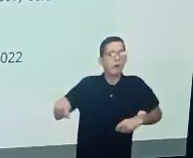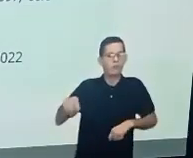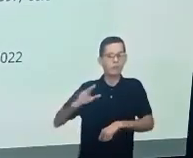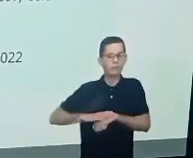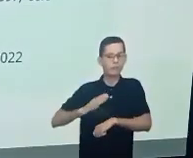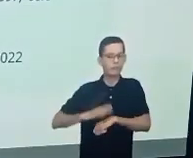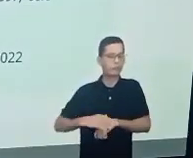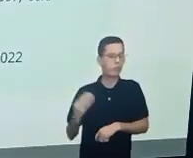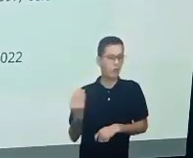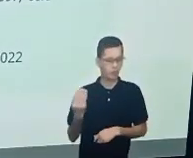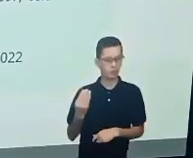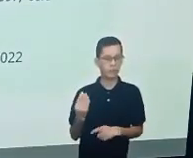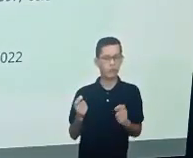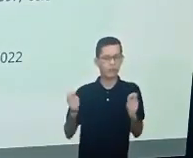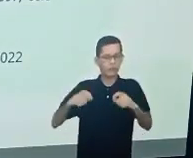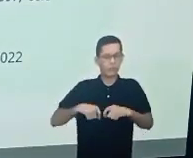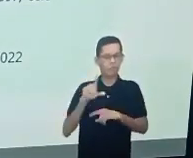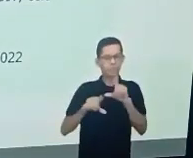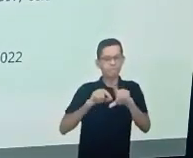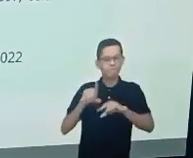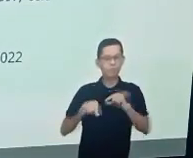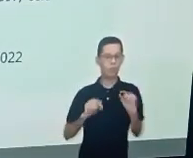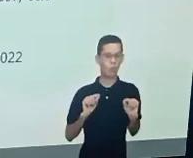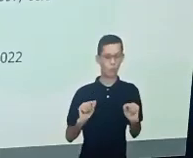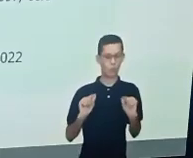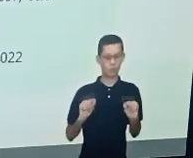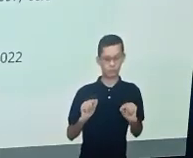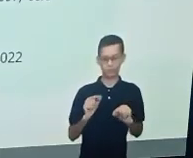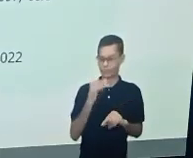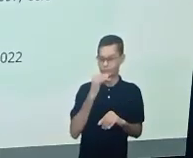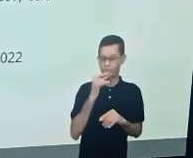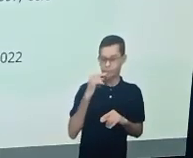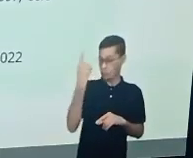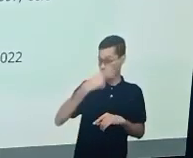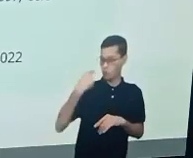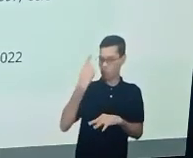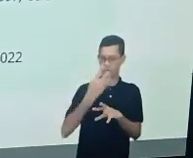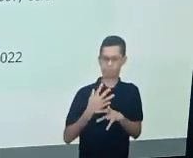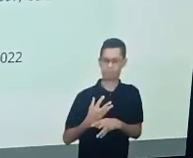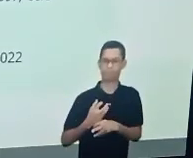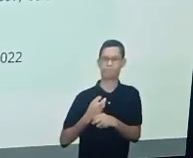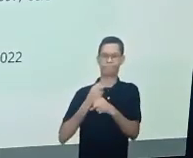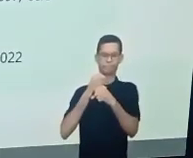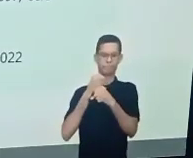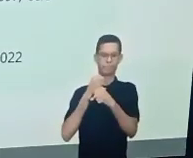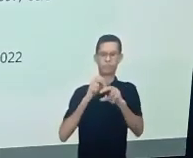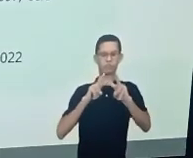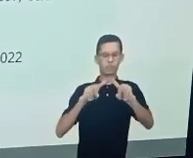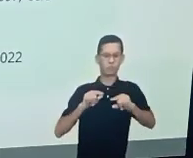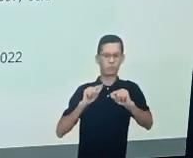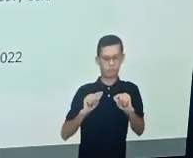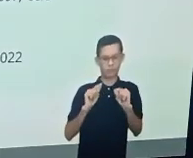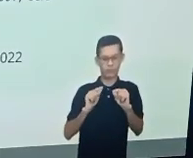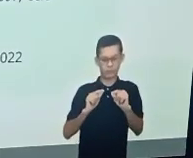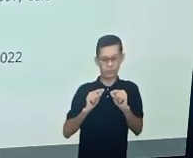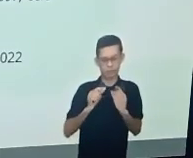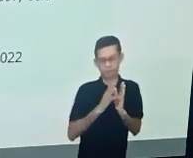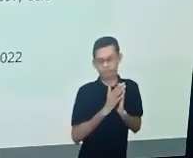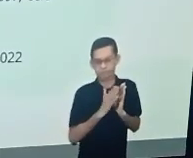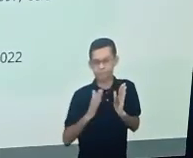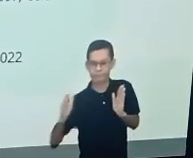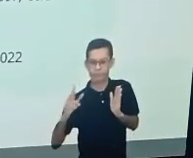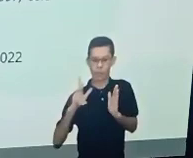optar? Eles podem optar pela carga horária relativa à jornada